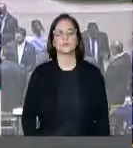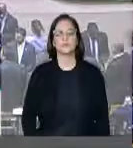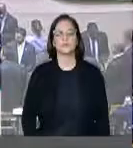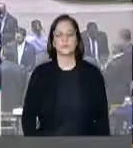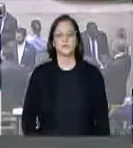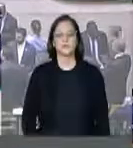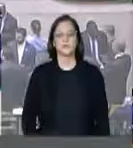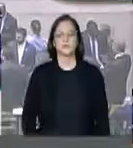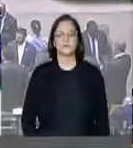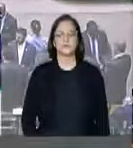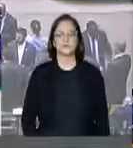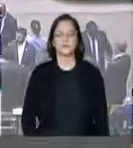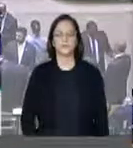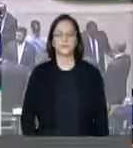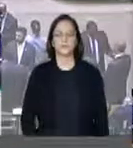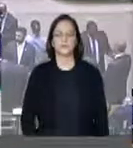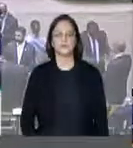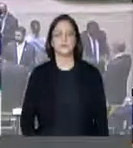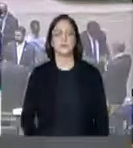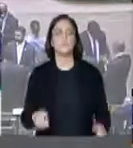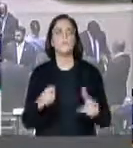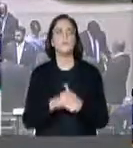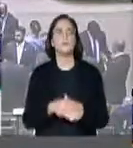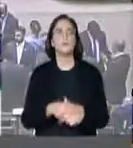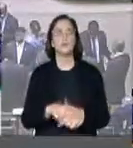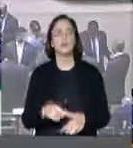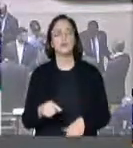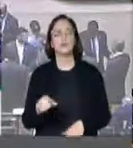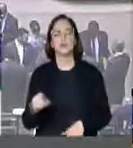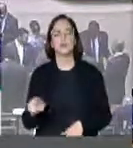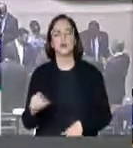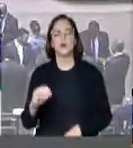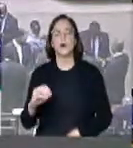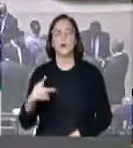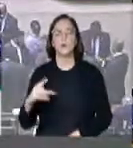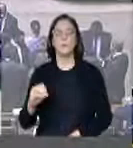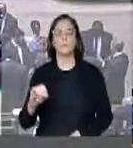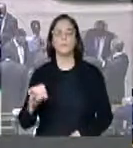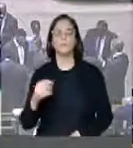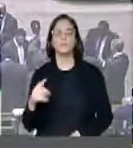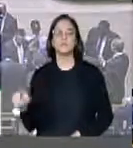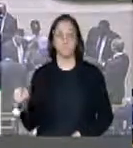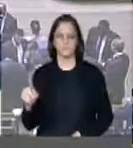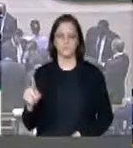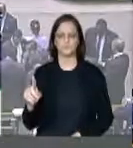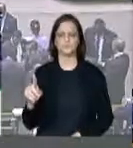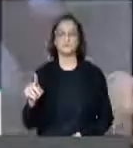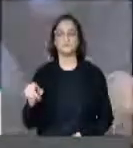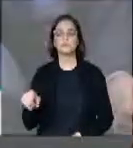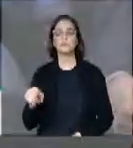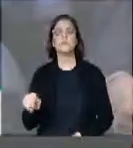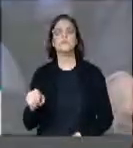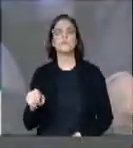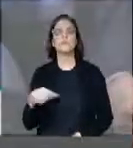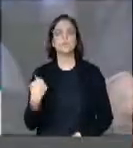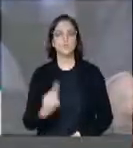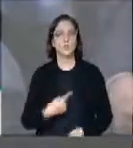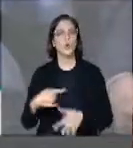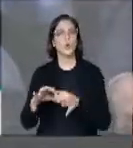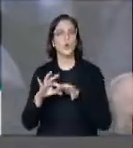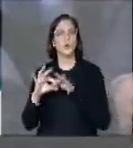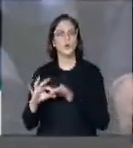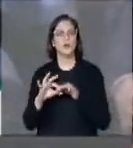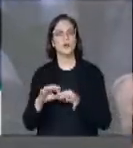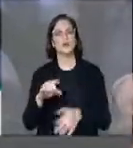Ganhou o bloco na votação anterior. Presidente, a oposição está unida em torno